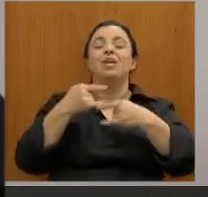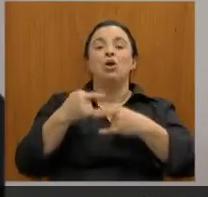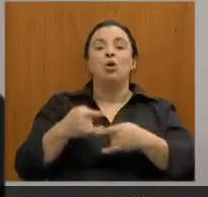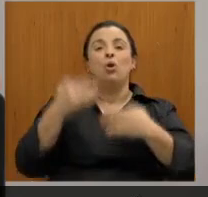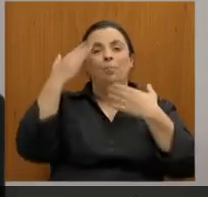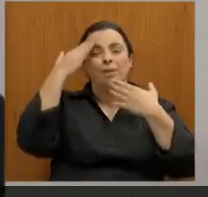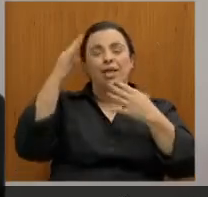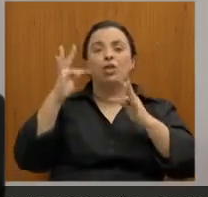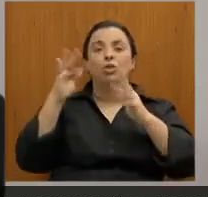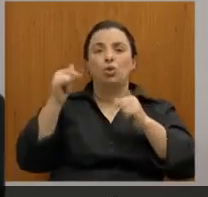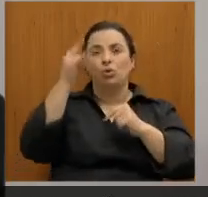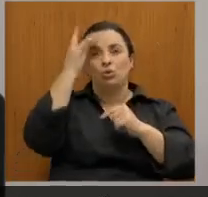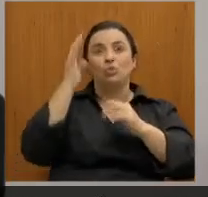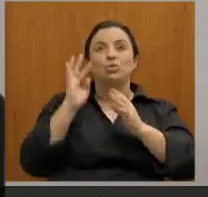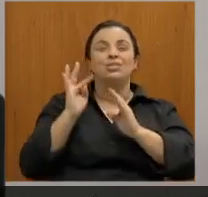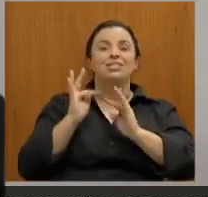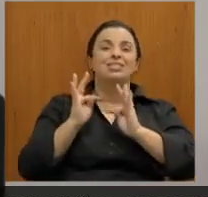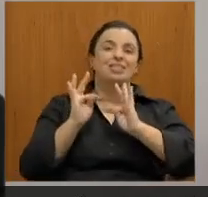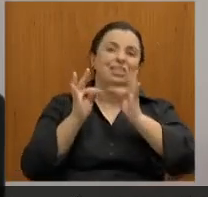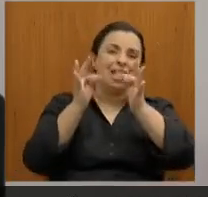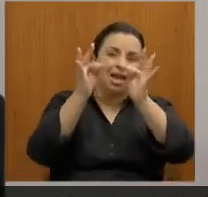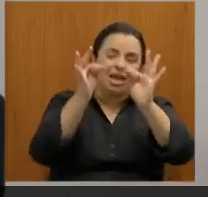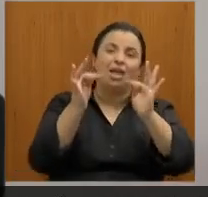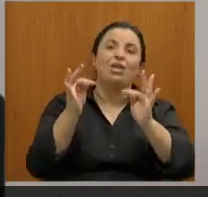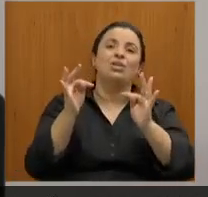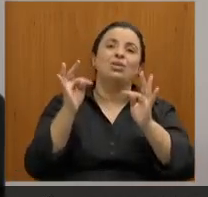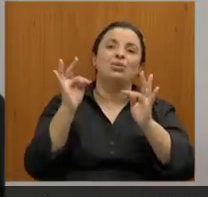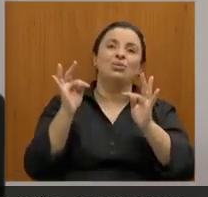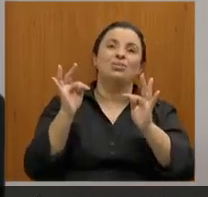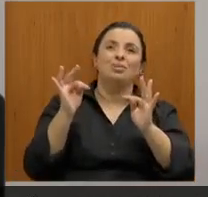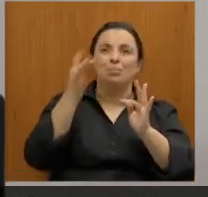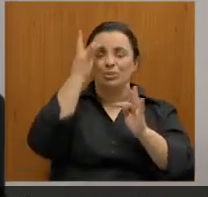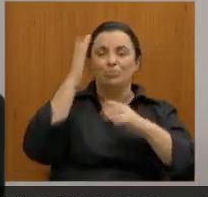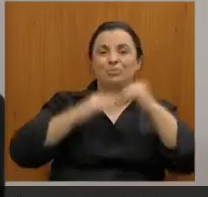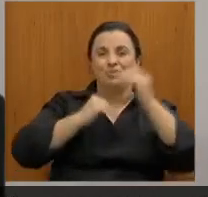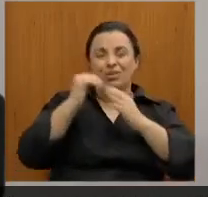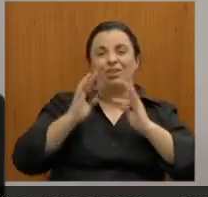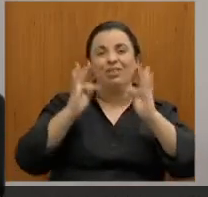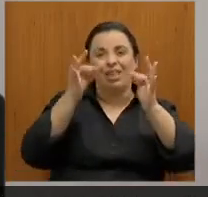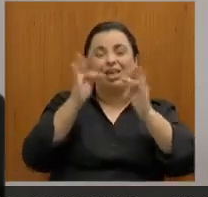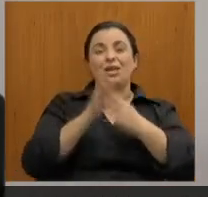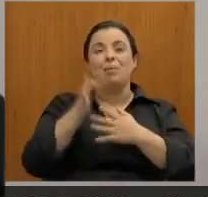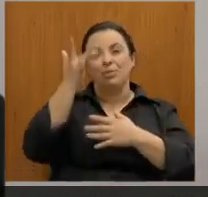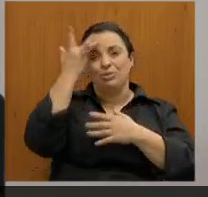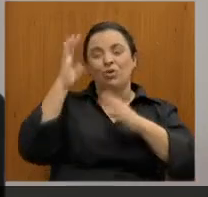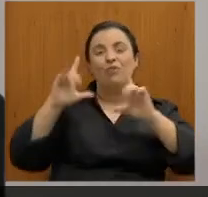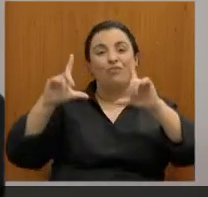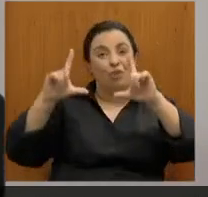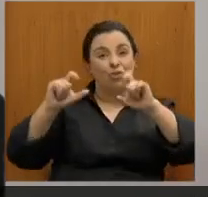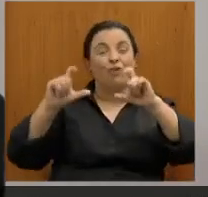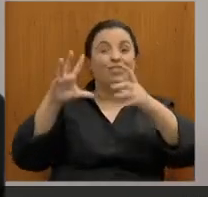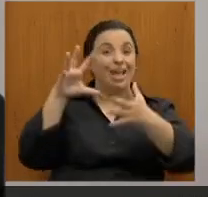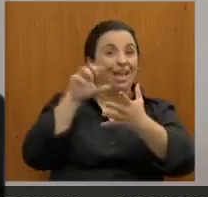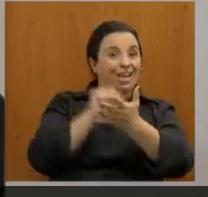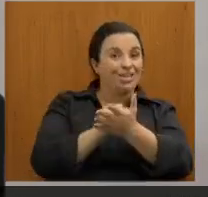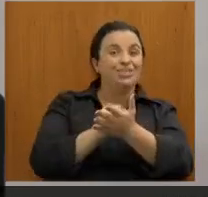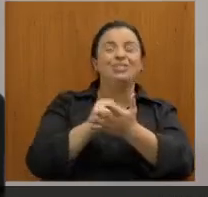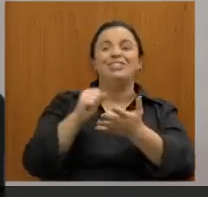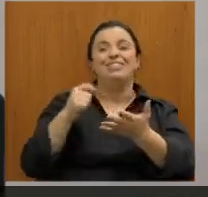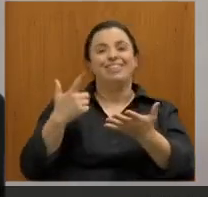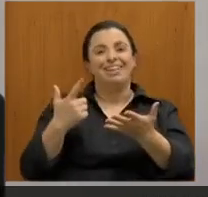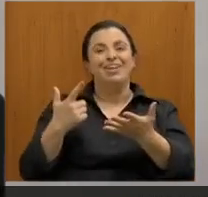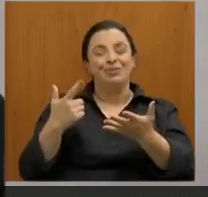até os kits são participamos ao fotógrafo que está ali registrando pra deixar gravado aqui a importância